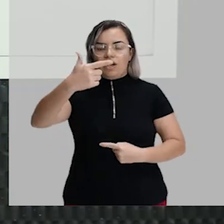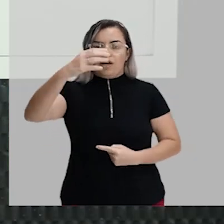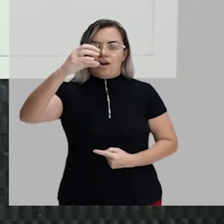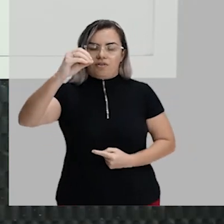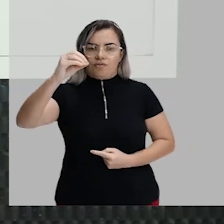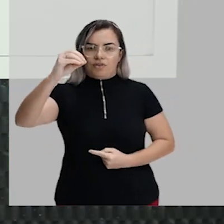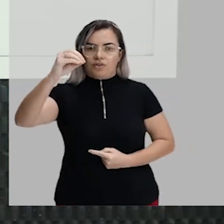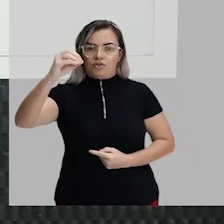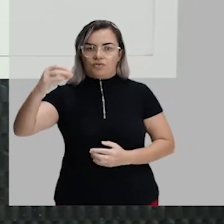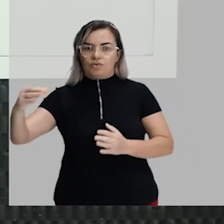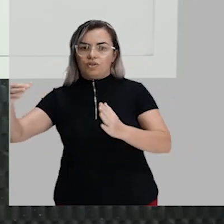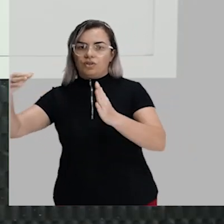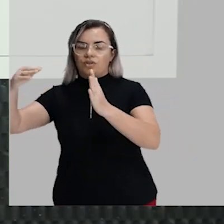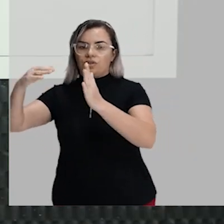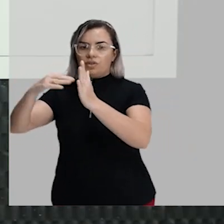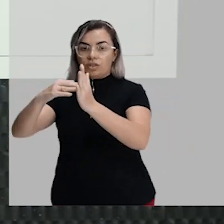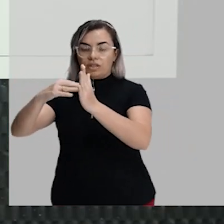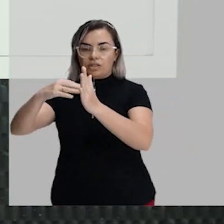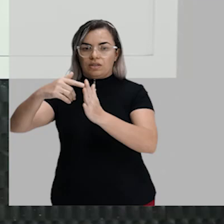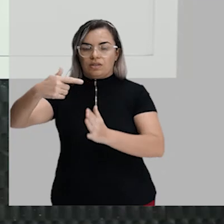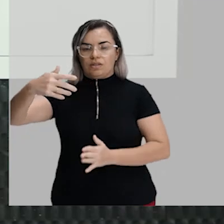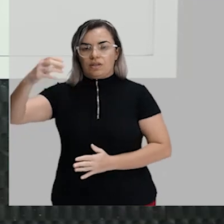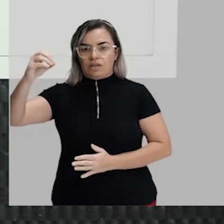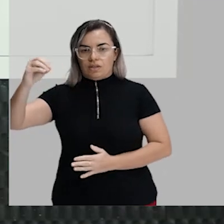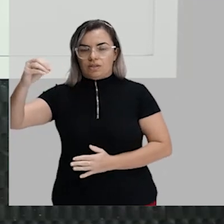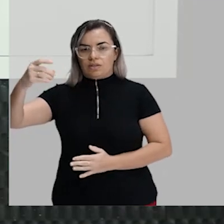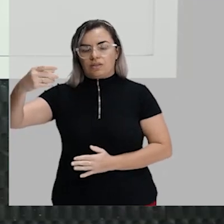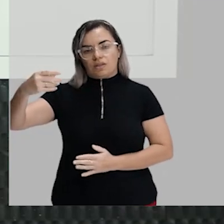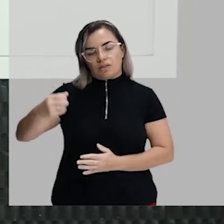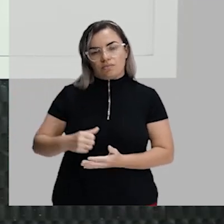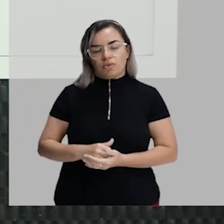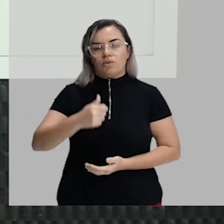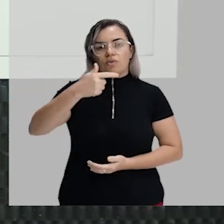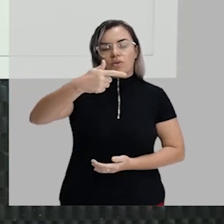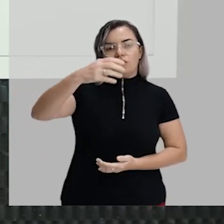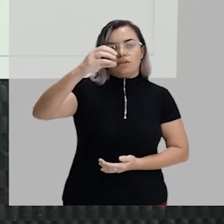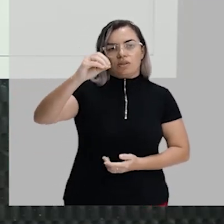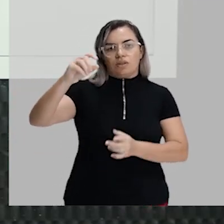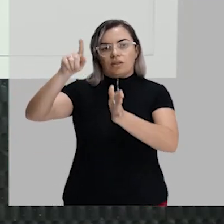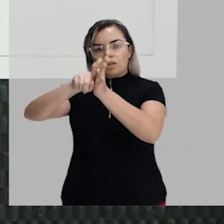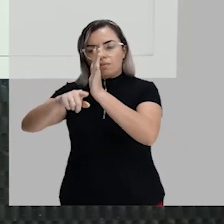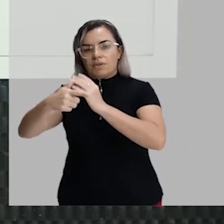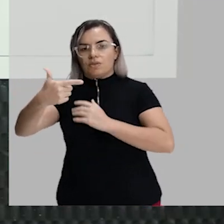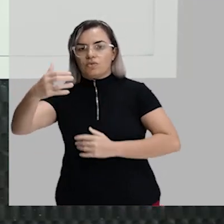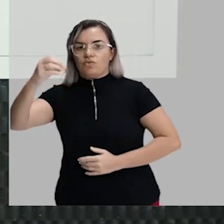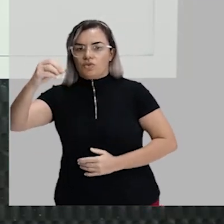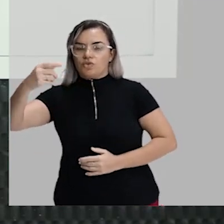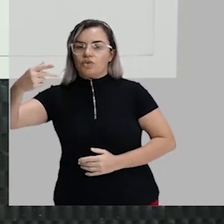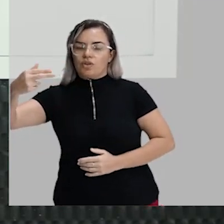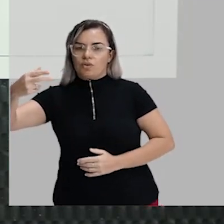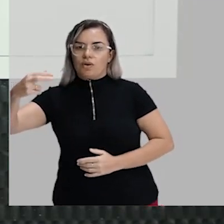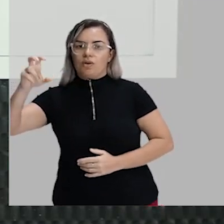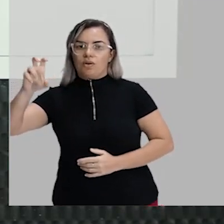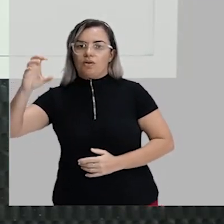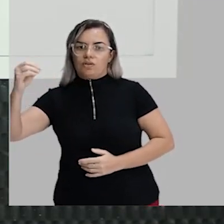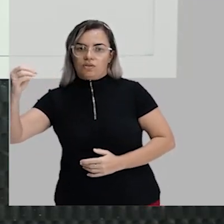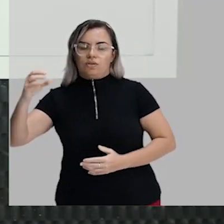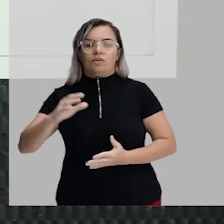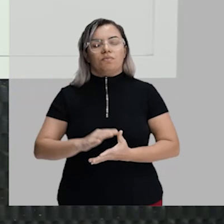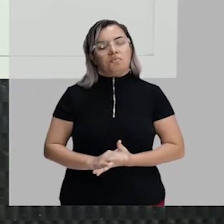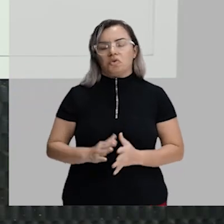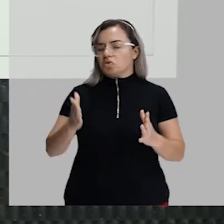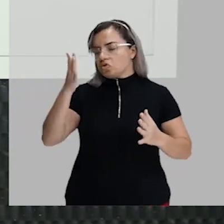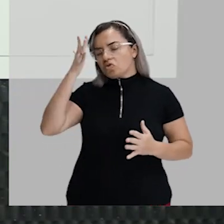Então houve uma variação de 50, não é isso? 50 graus Celsius. Só fazer 70